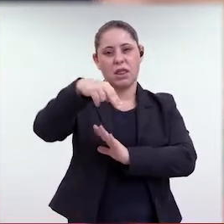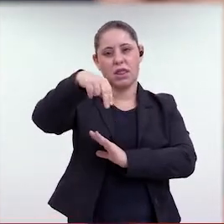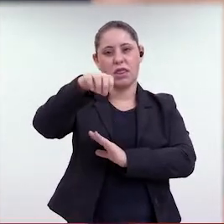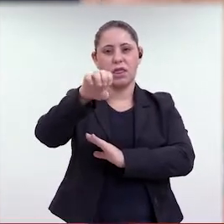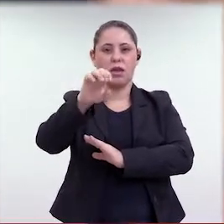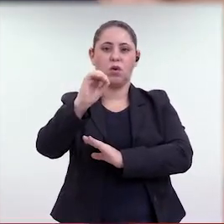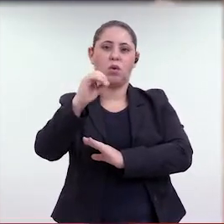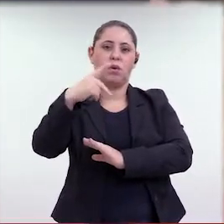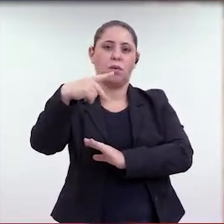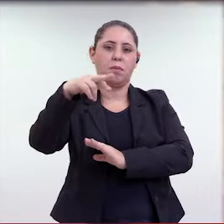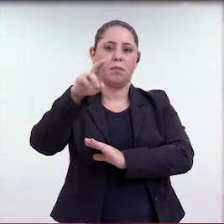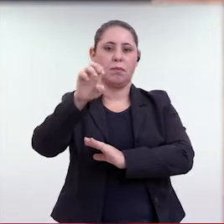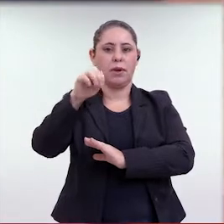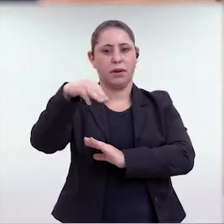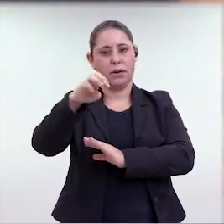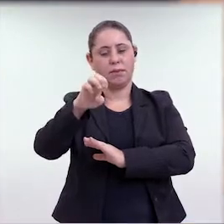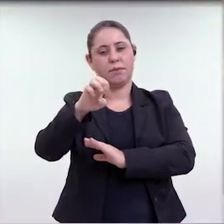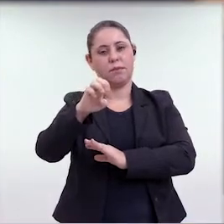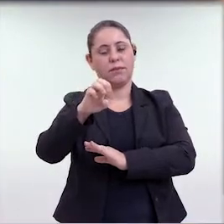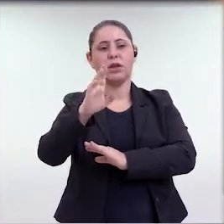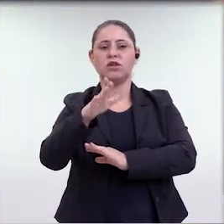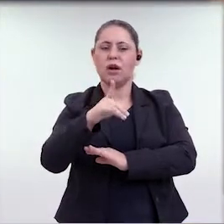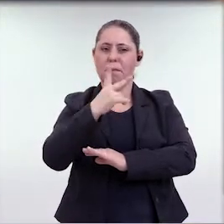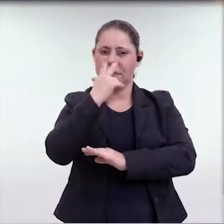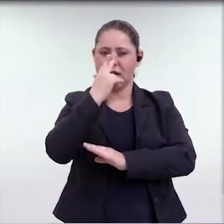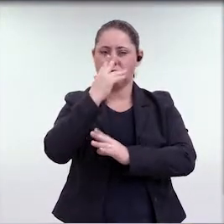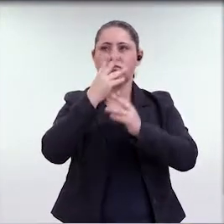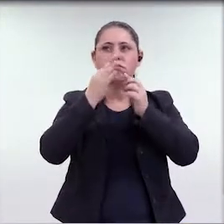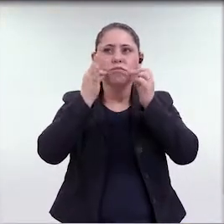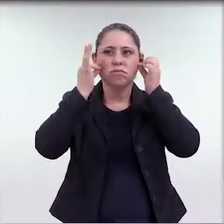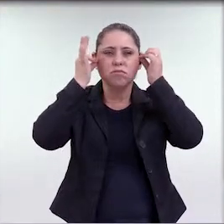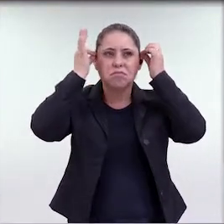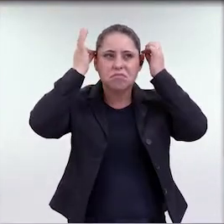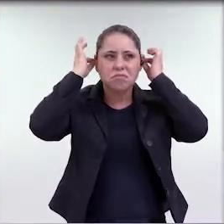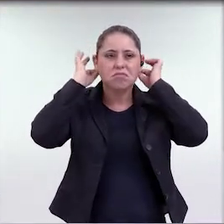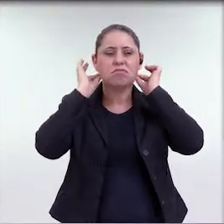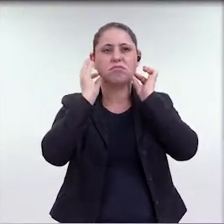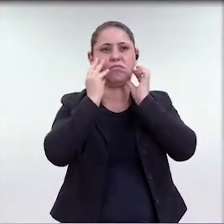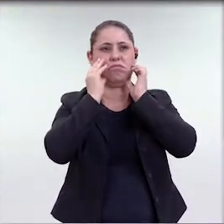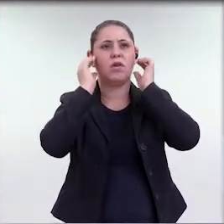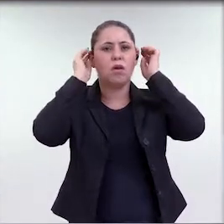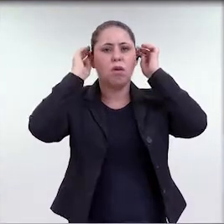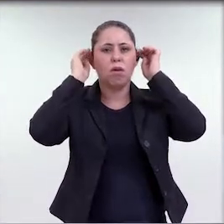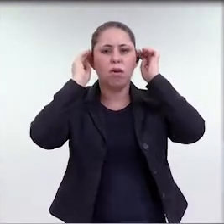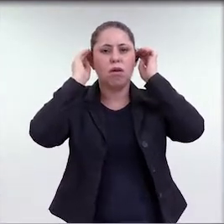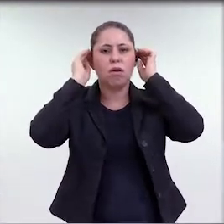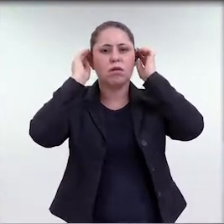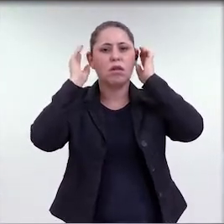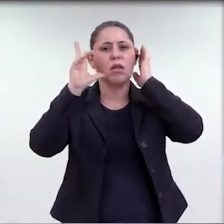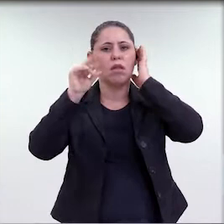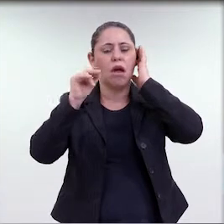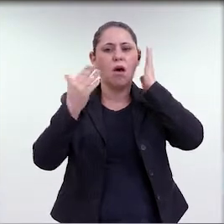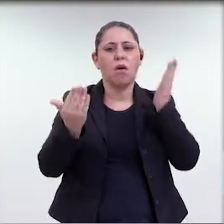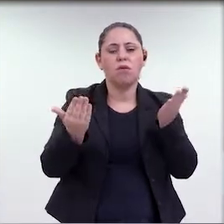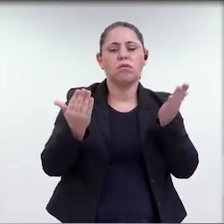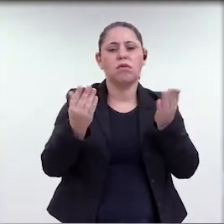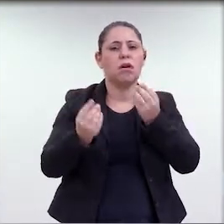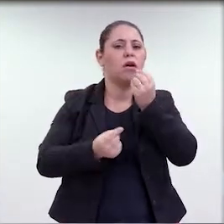do neoprene, então já te traz um conforto um pouco melhor, porque não prende tanto na orelha.